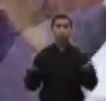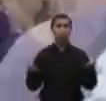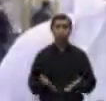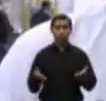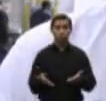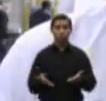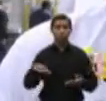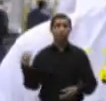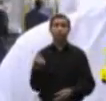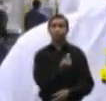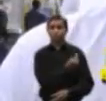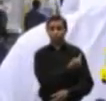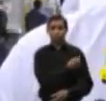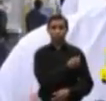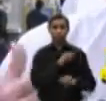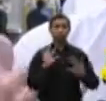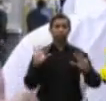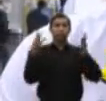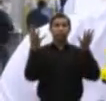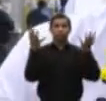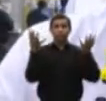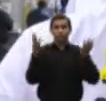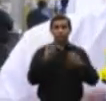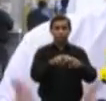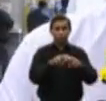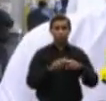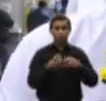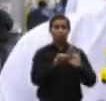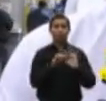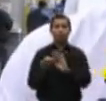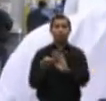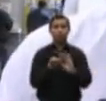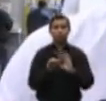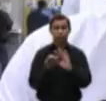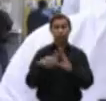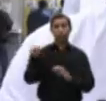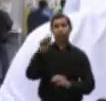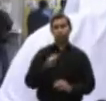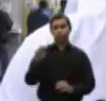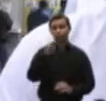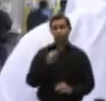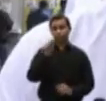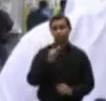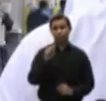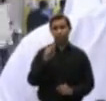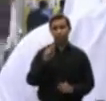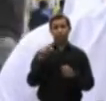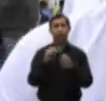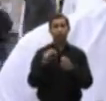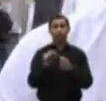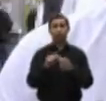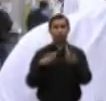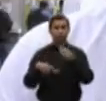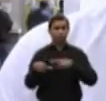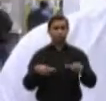estamos comemorando essas conquistas e a união dessas entidades, né, que fazem um